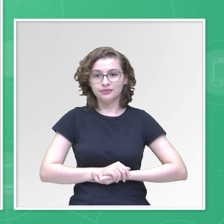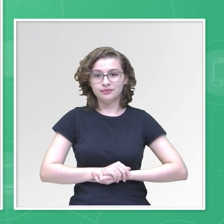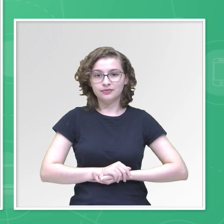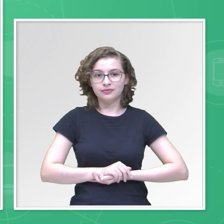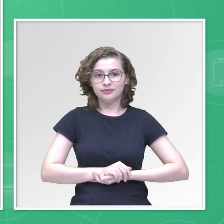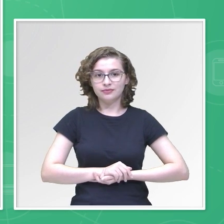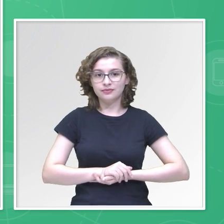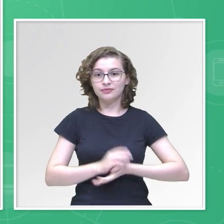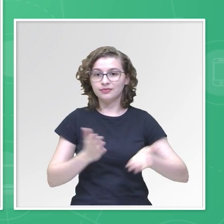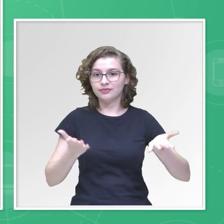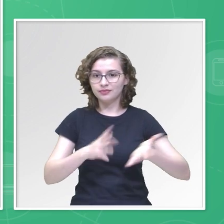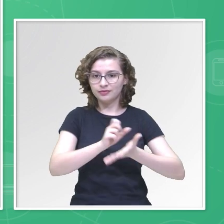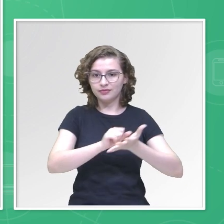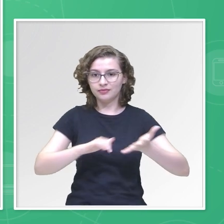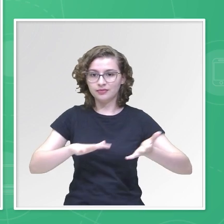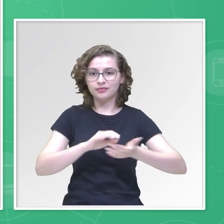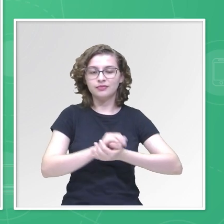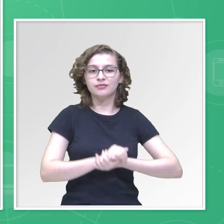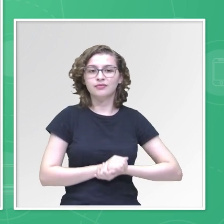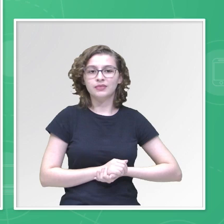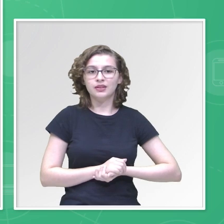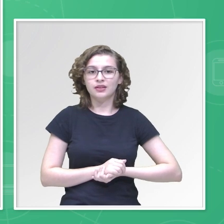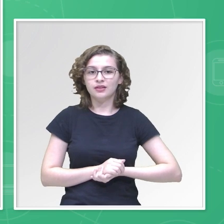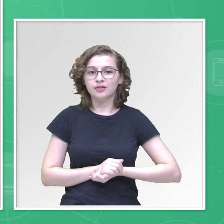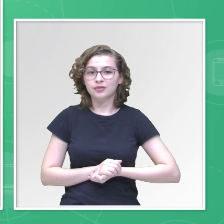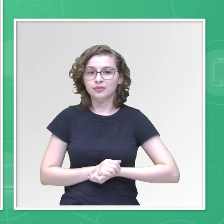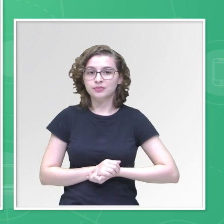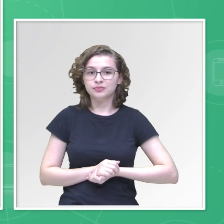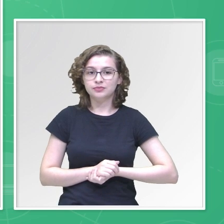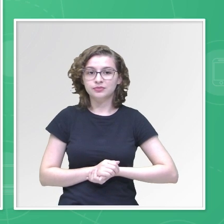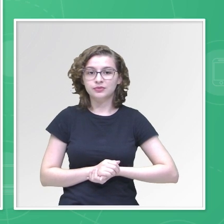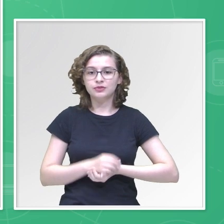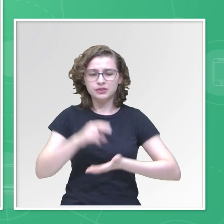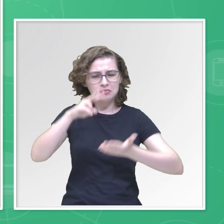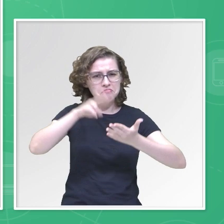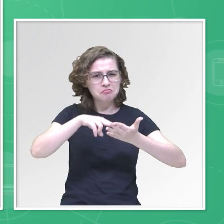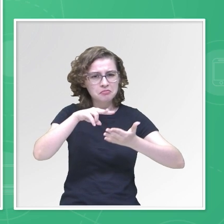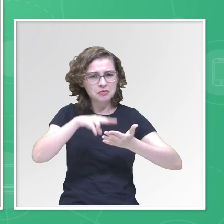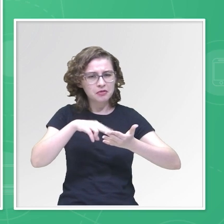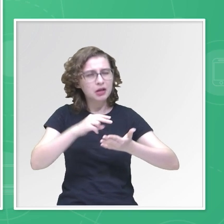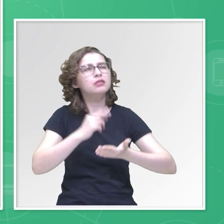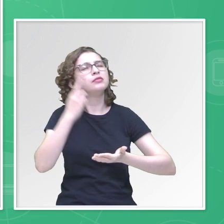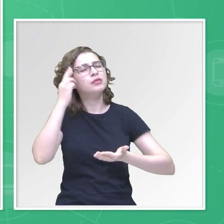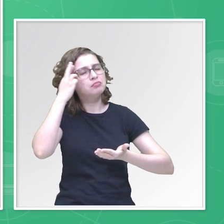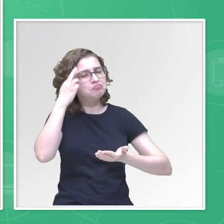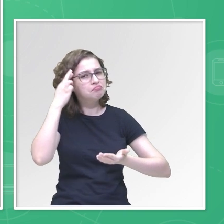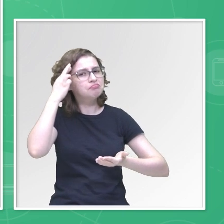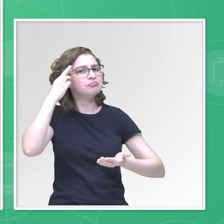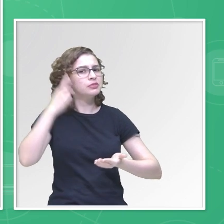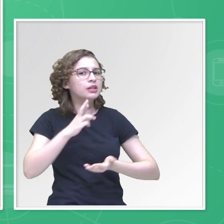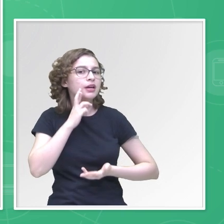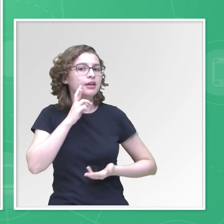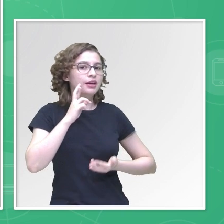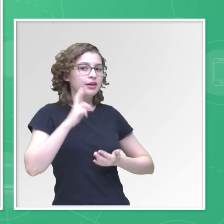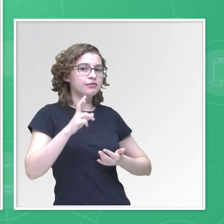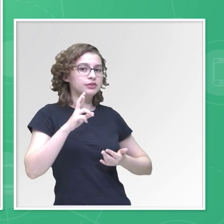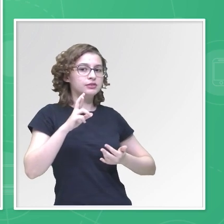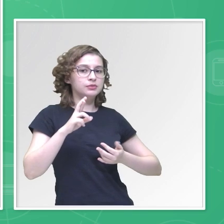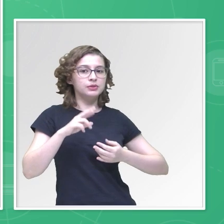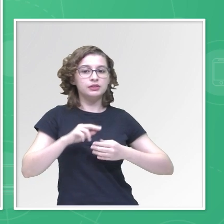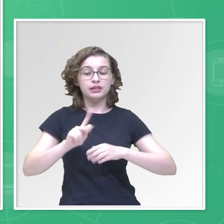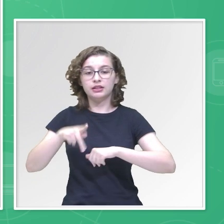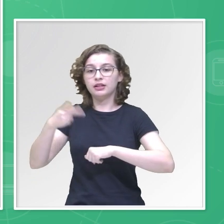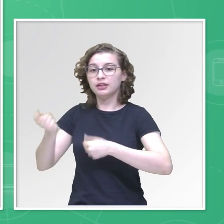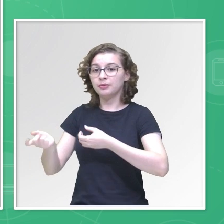Olha aí pessoal eu vou deixar com vocês a nossa dinâmica você vai ler vai refletir vai responder e já já